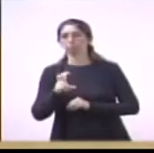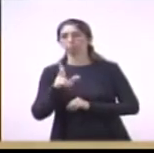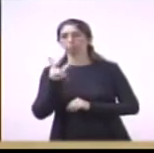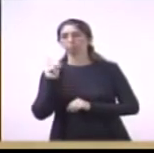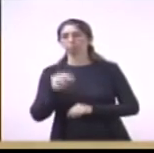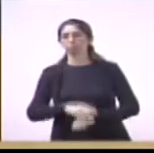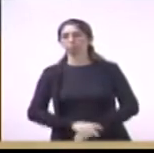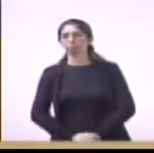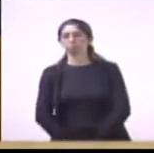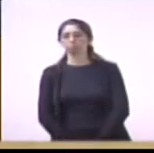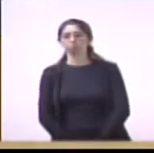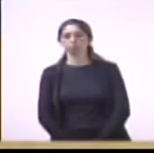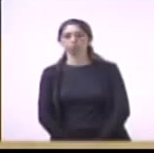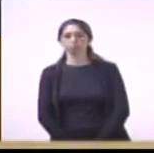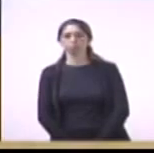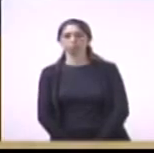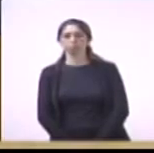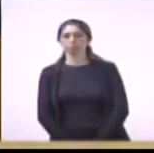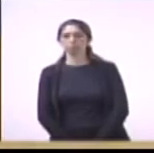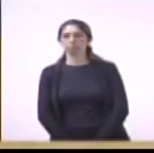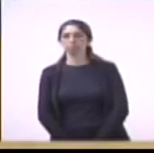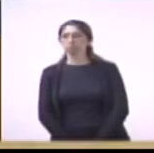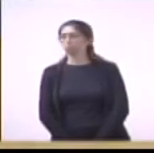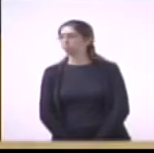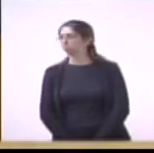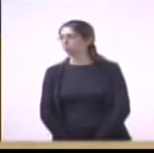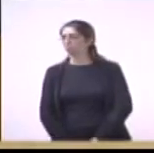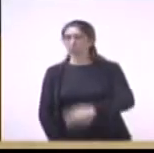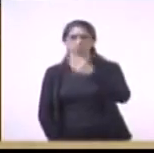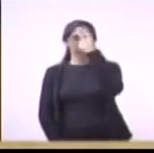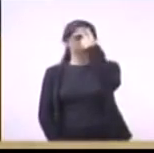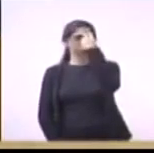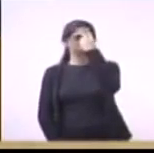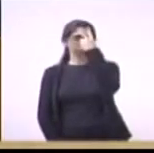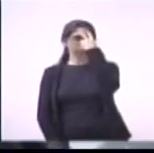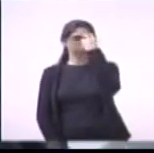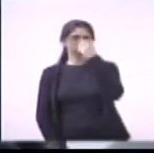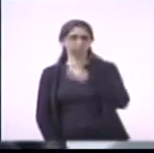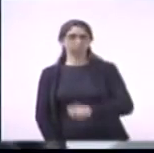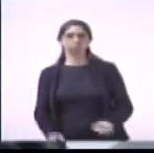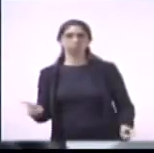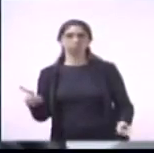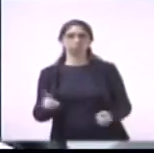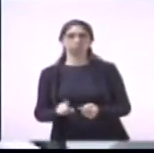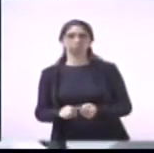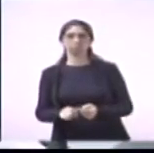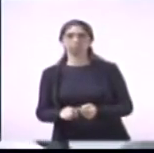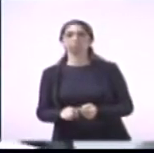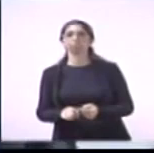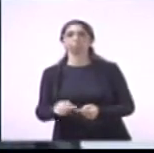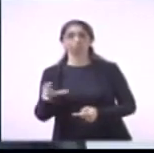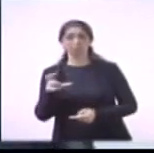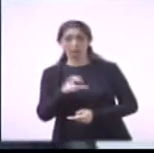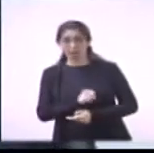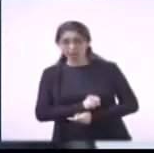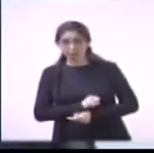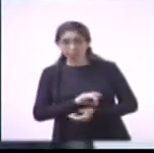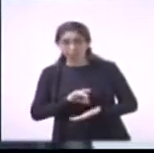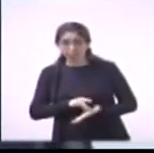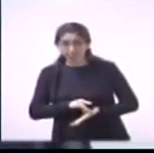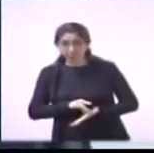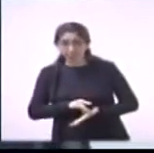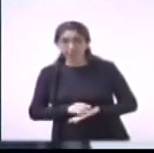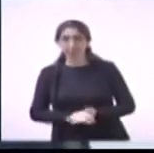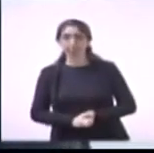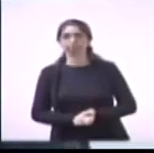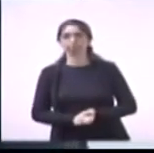Executivo. Com a palavra, o vereador Fábio Valadão. Presidente, de maneira bem breve, apenas porque